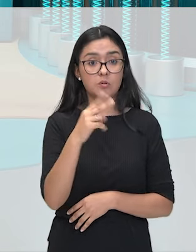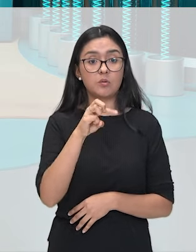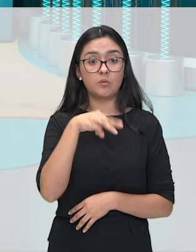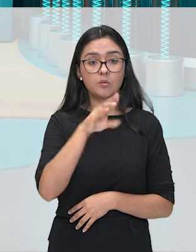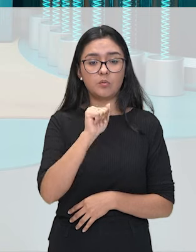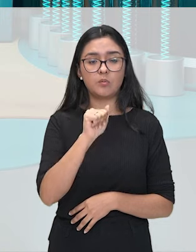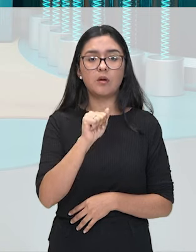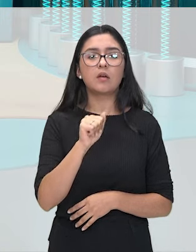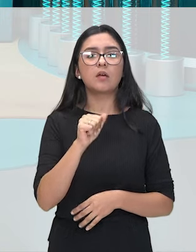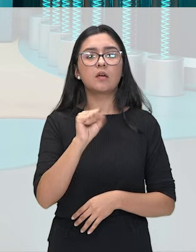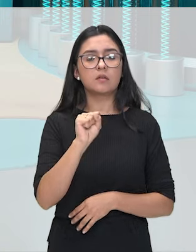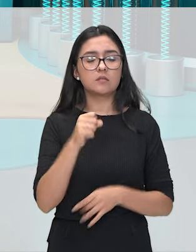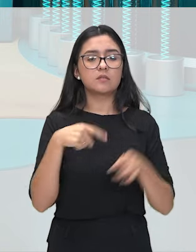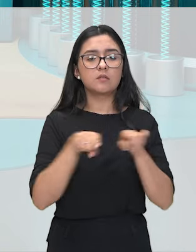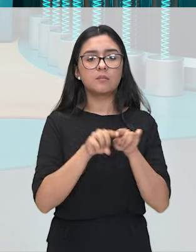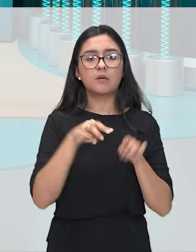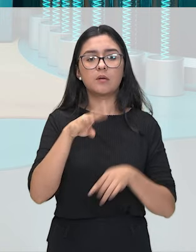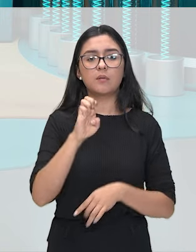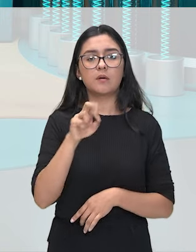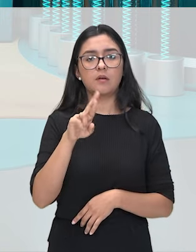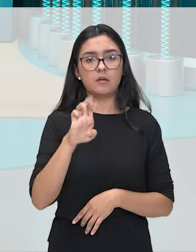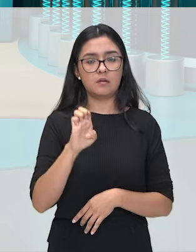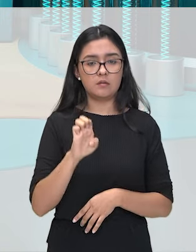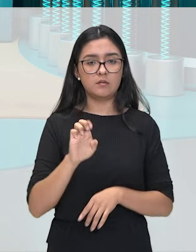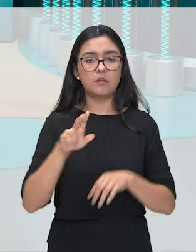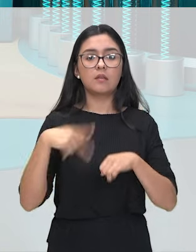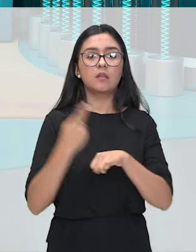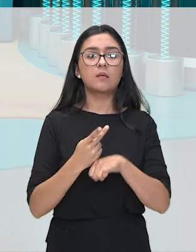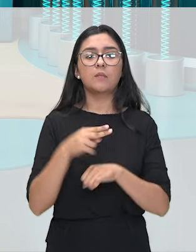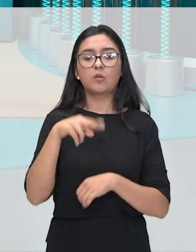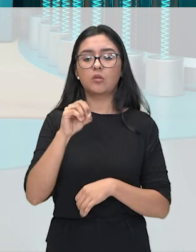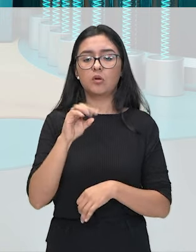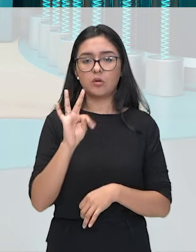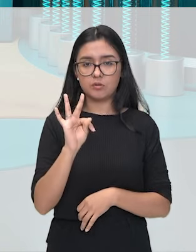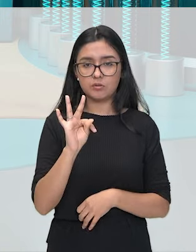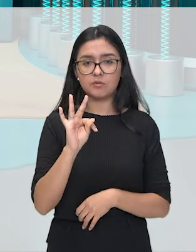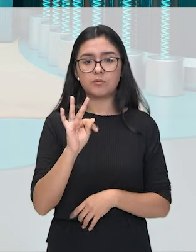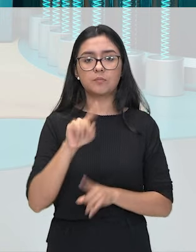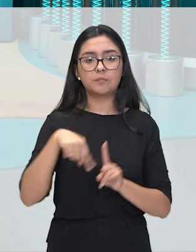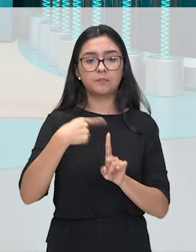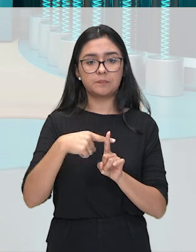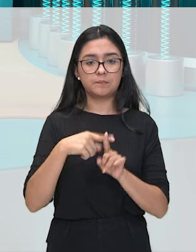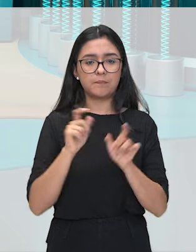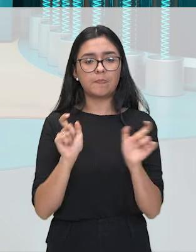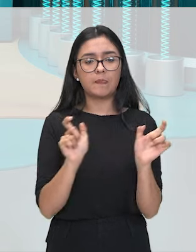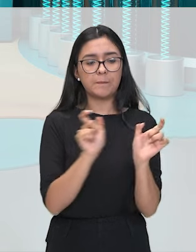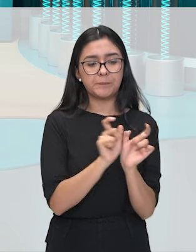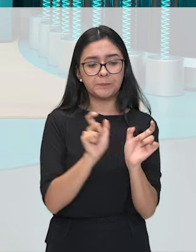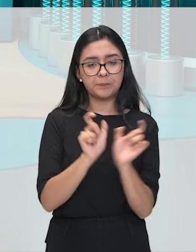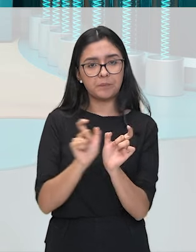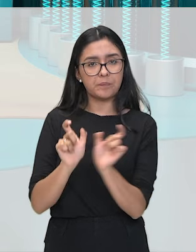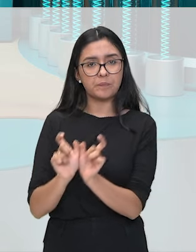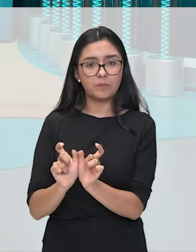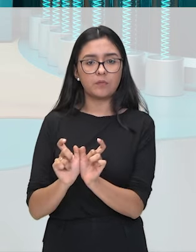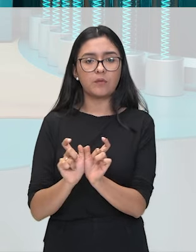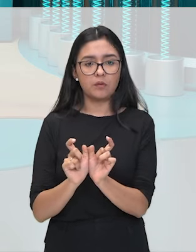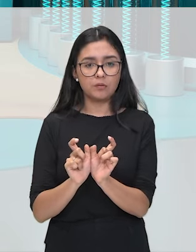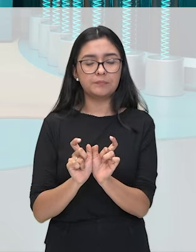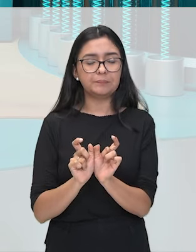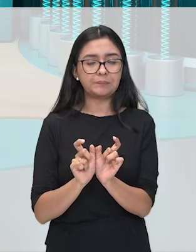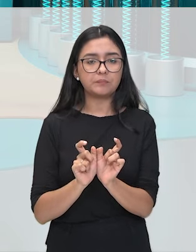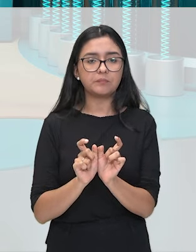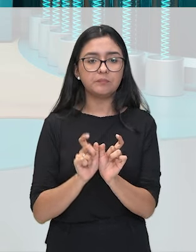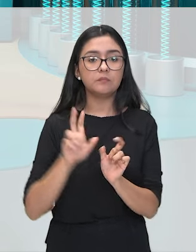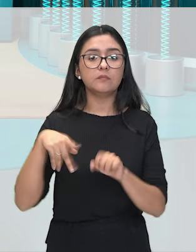ou were depois quem vem depois o not coladinho ali com o verb to be